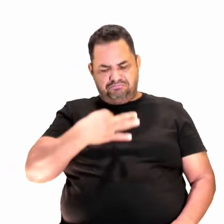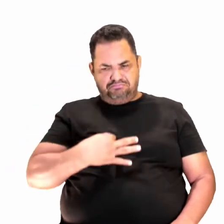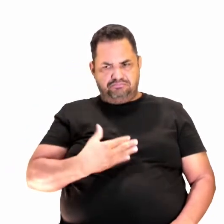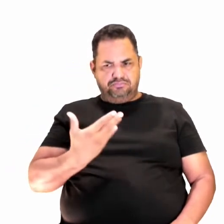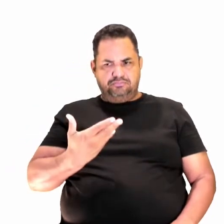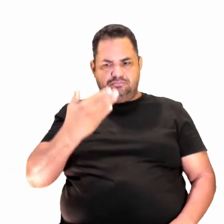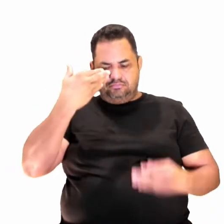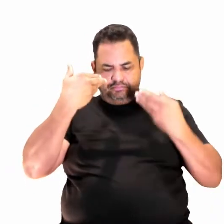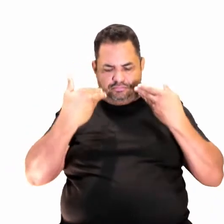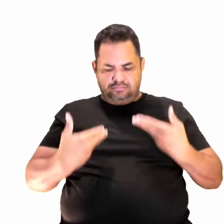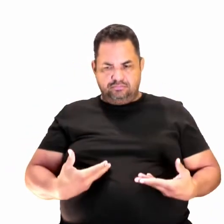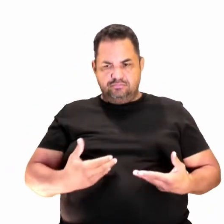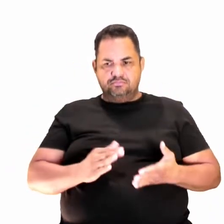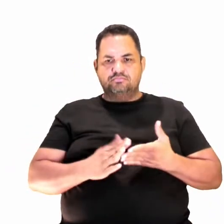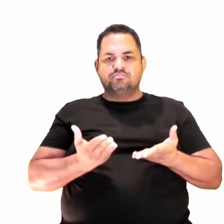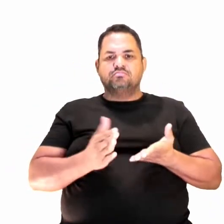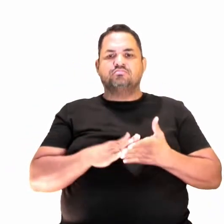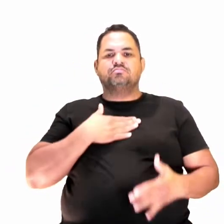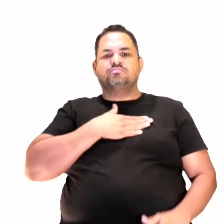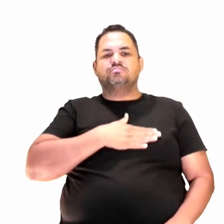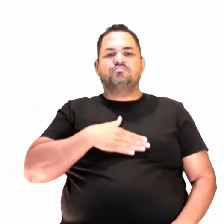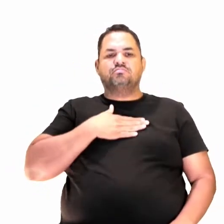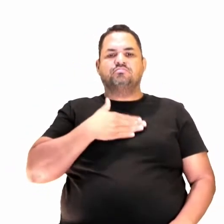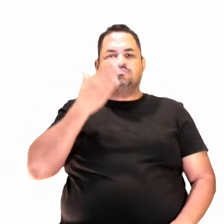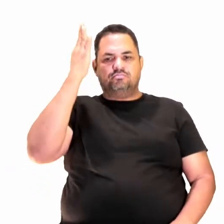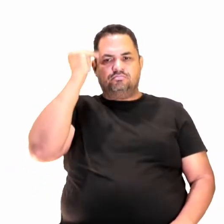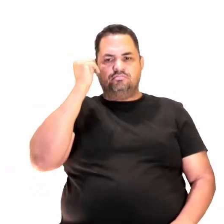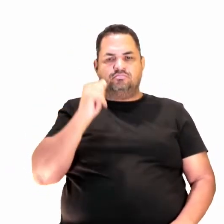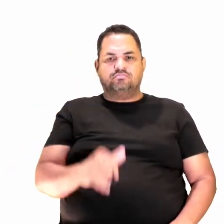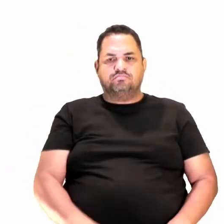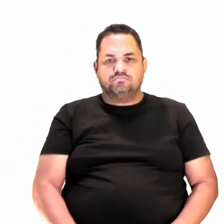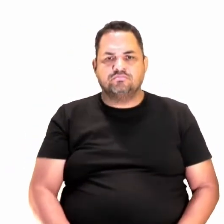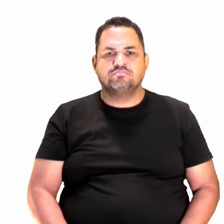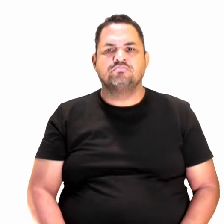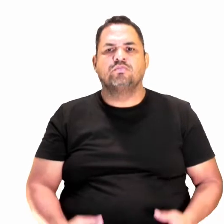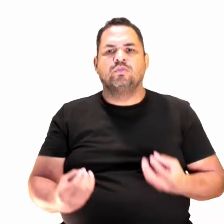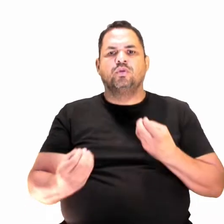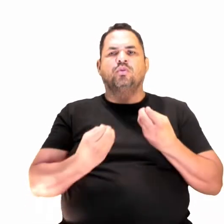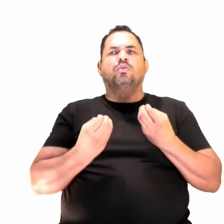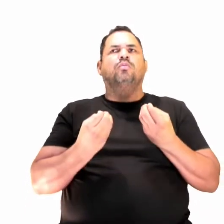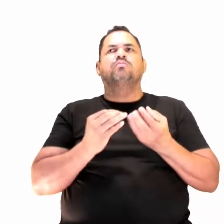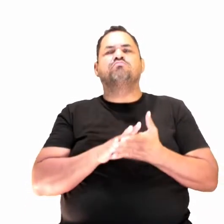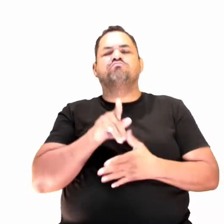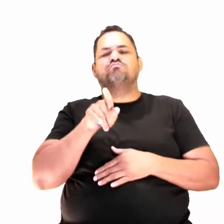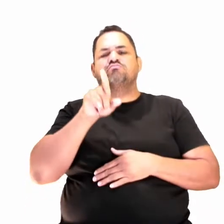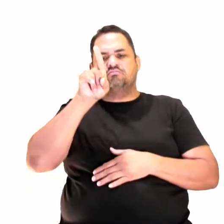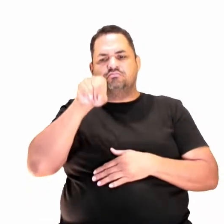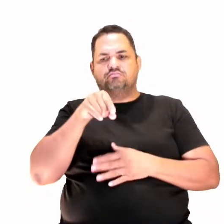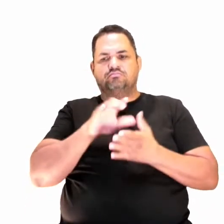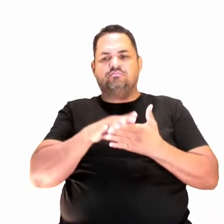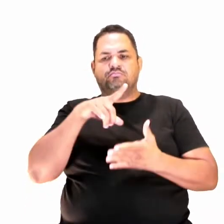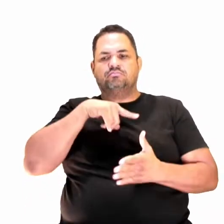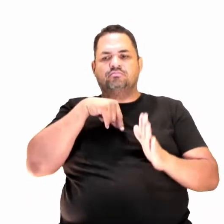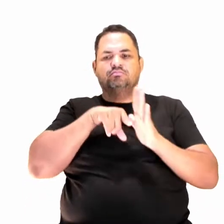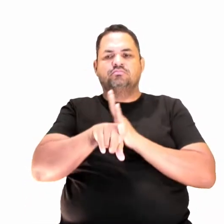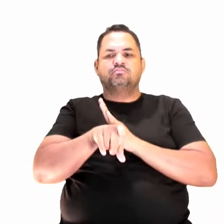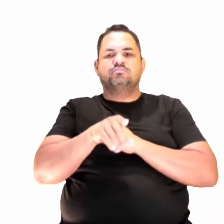aqui. Vamos apagar. Olha aí, esta parte do to be, certo? Eu vou usar o verbo to